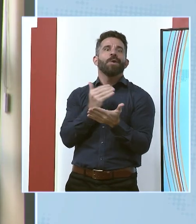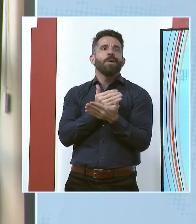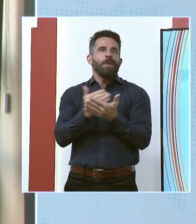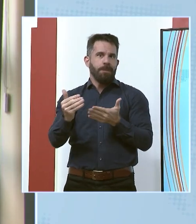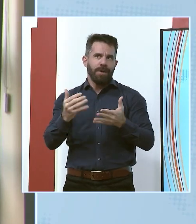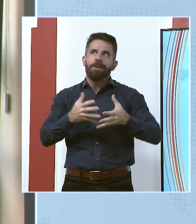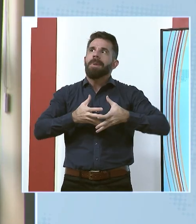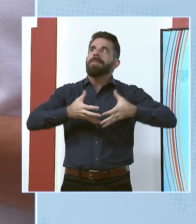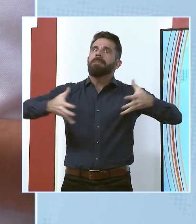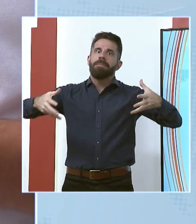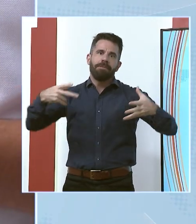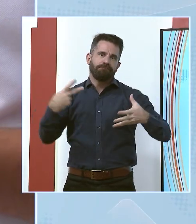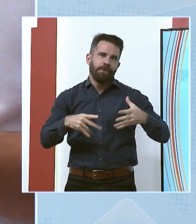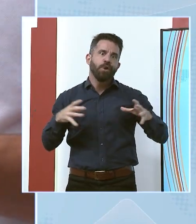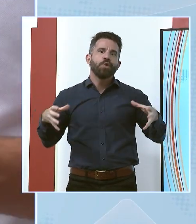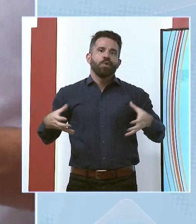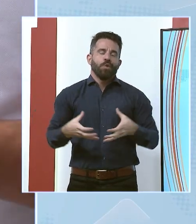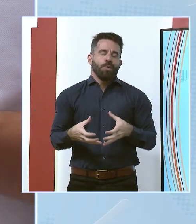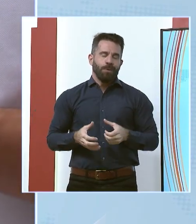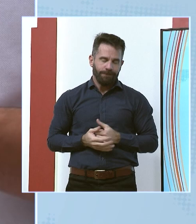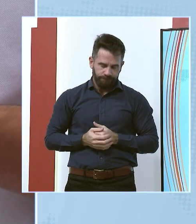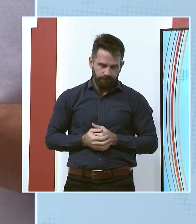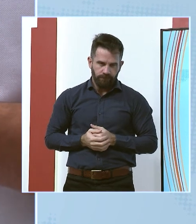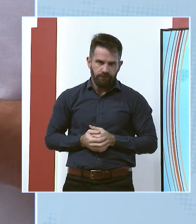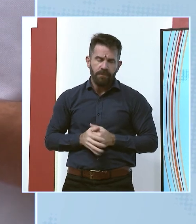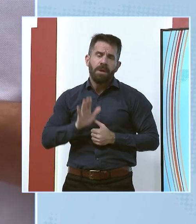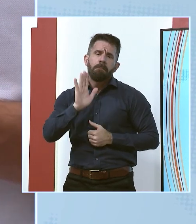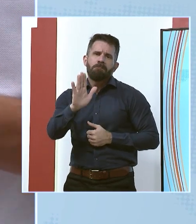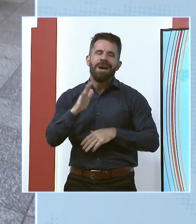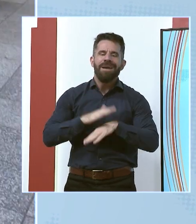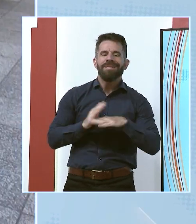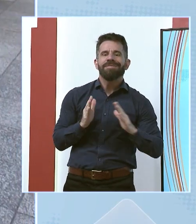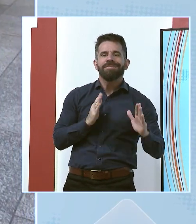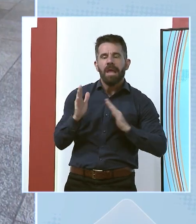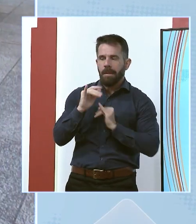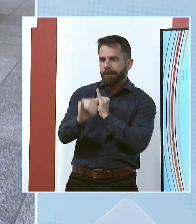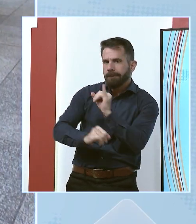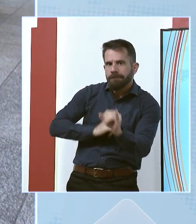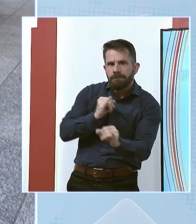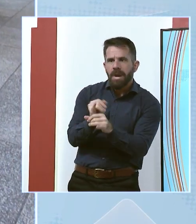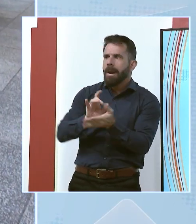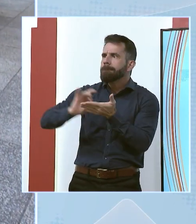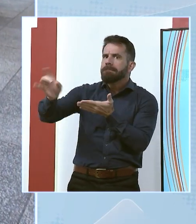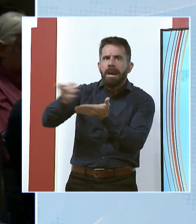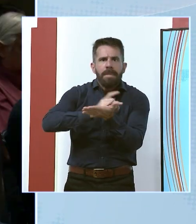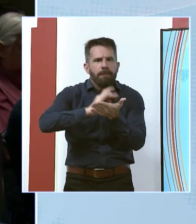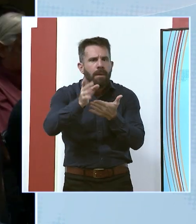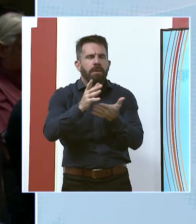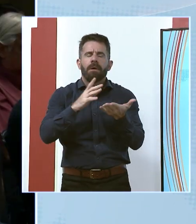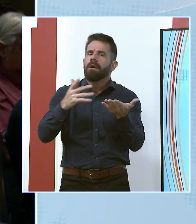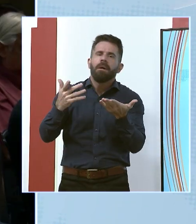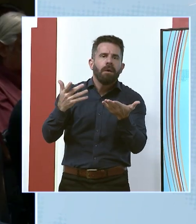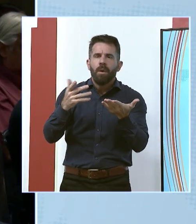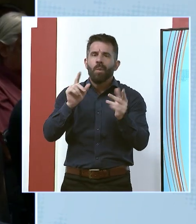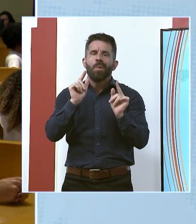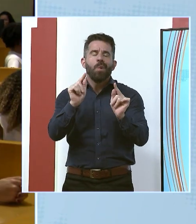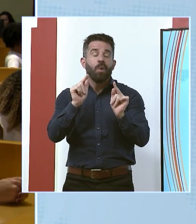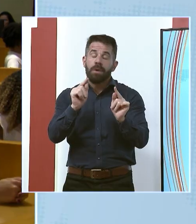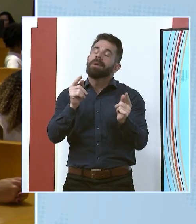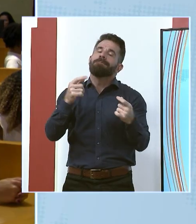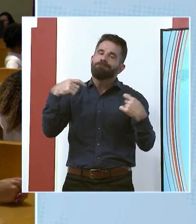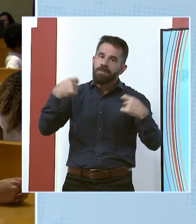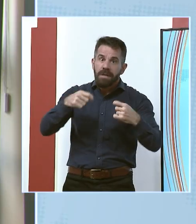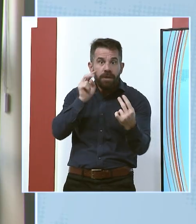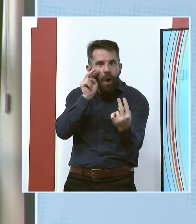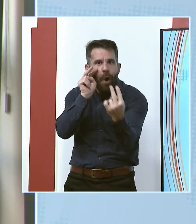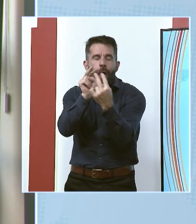no território brasileiro. Mas em tempos de virtual, de transmissões, de conferências, nada substitui o olho